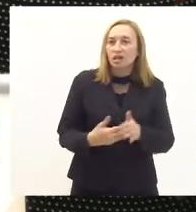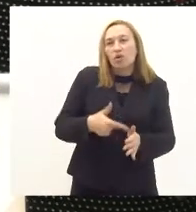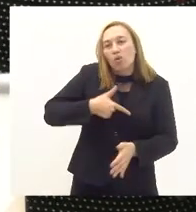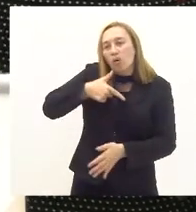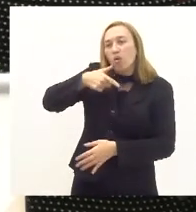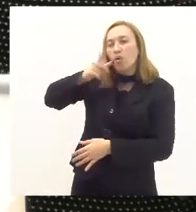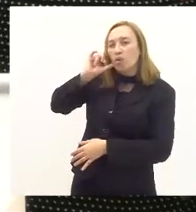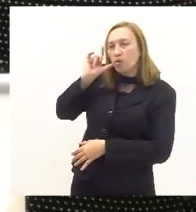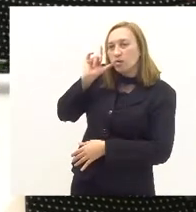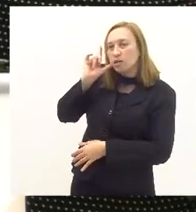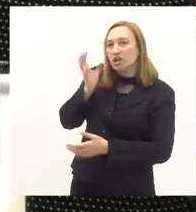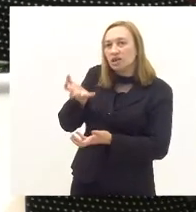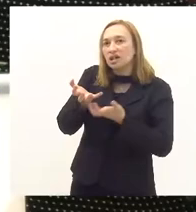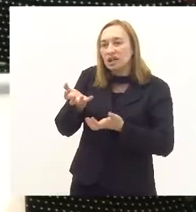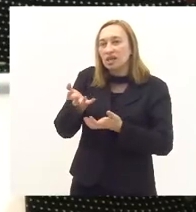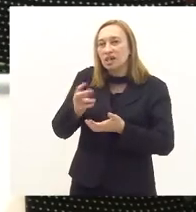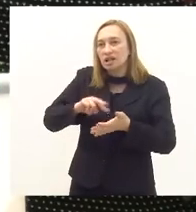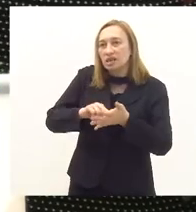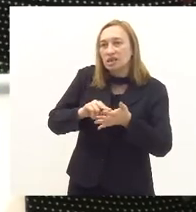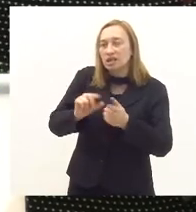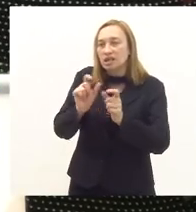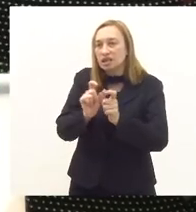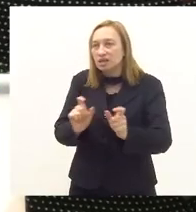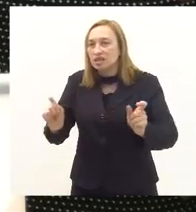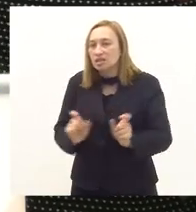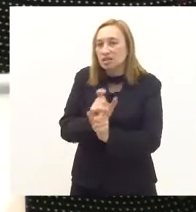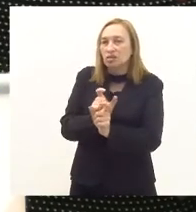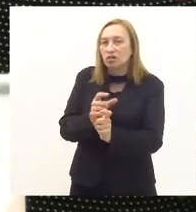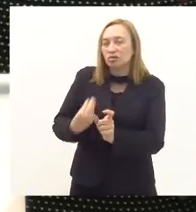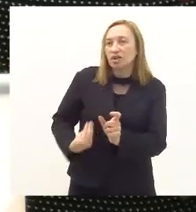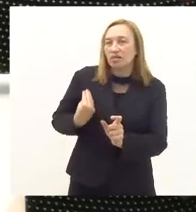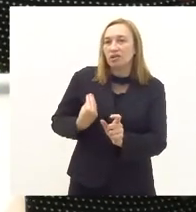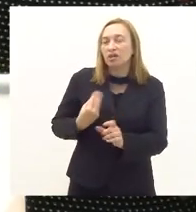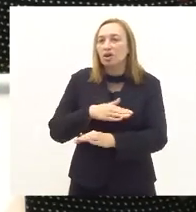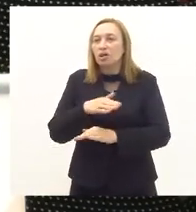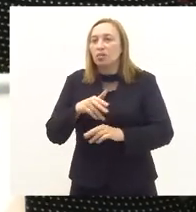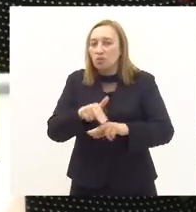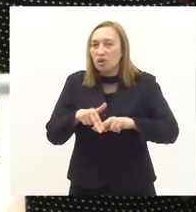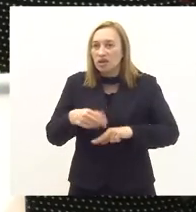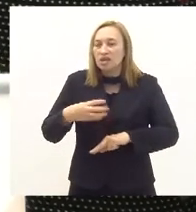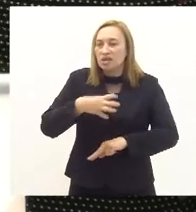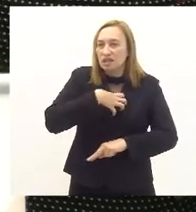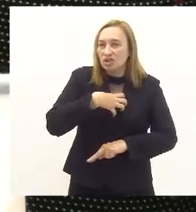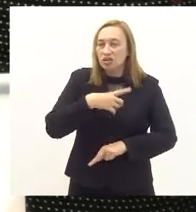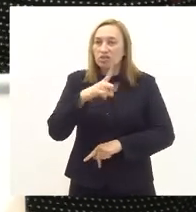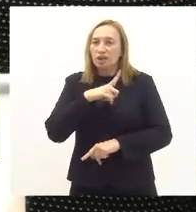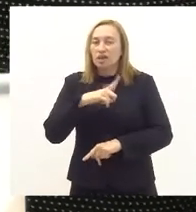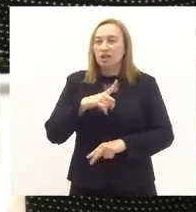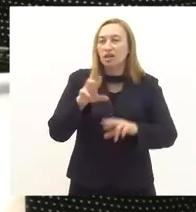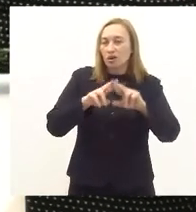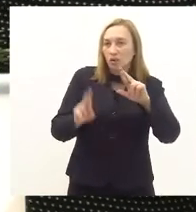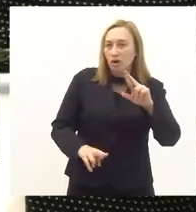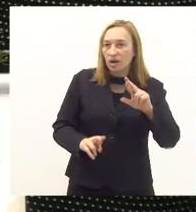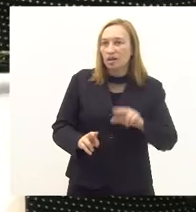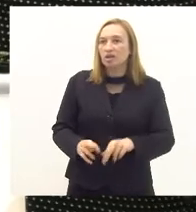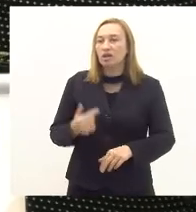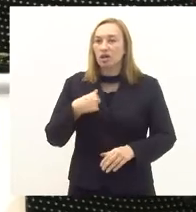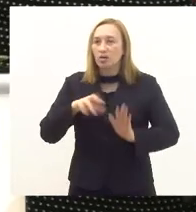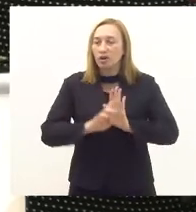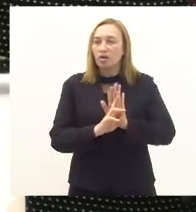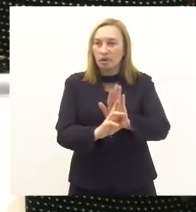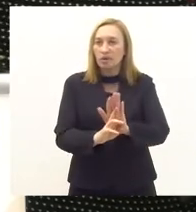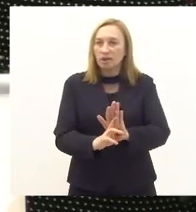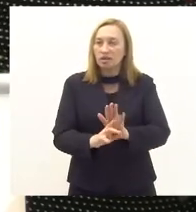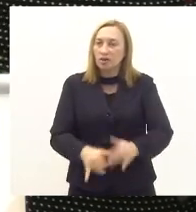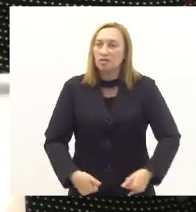era de se querer sinônimo da vida, e por isso faz todo sentido. A UERJ-APR3, que aqui eu represento, tenho a honra